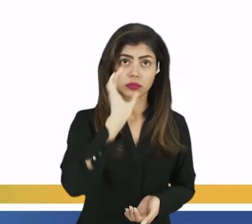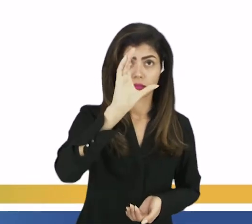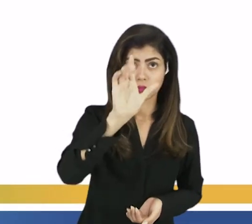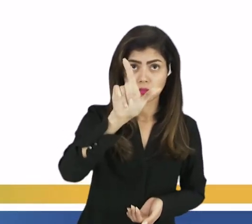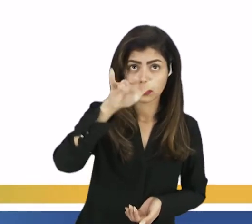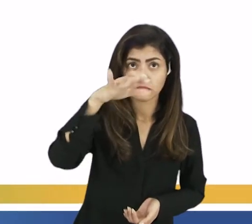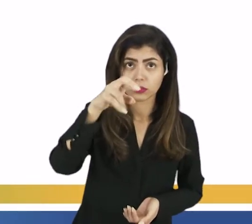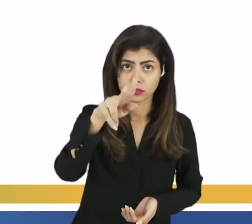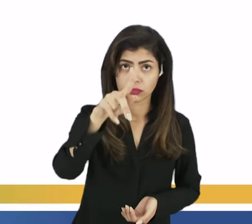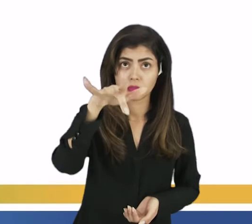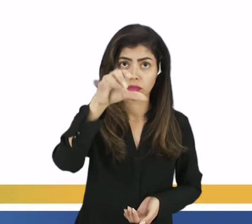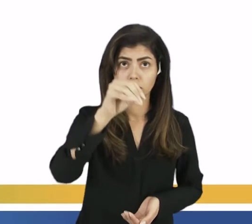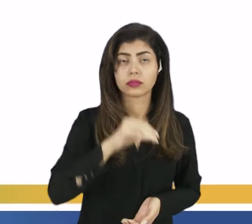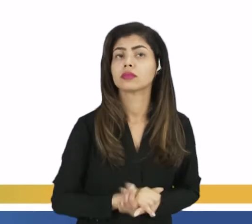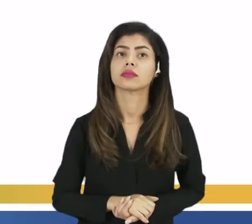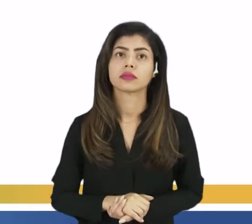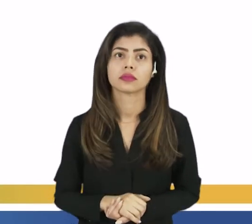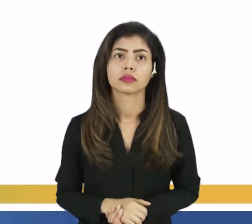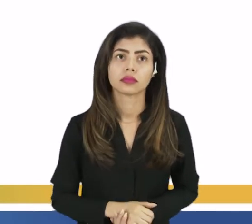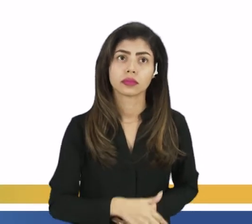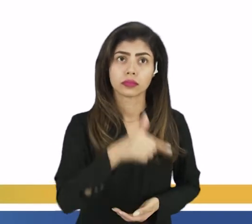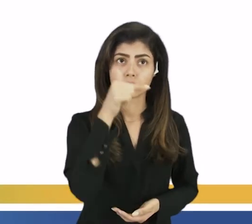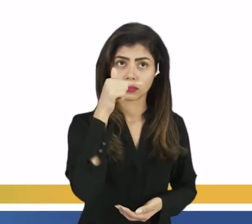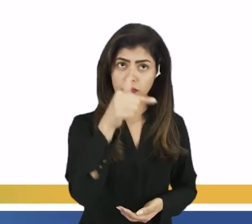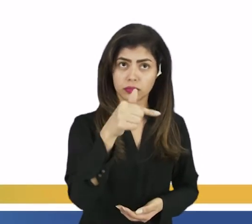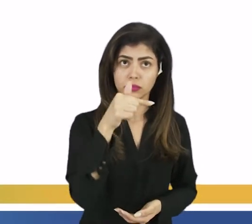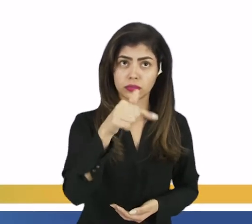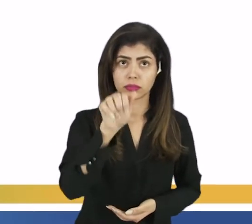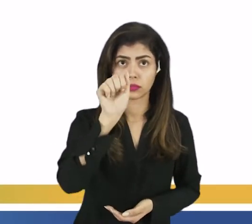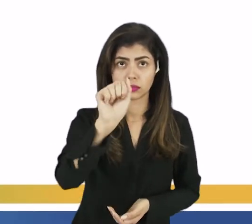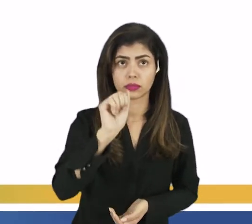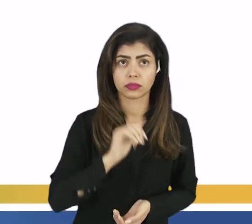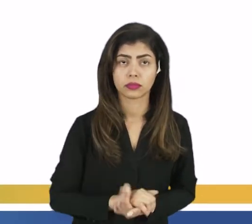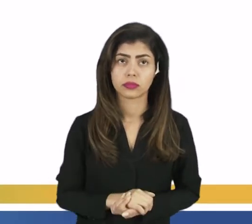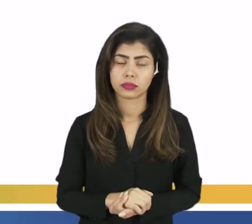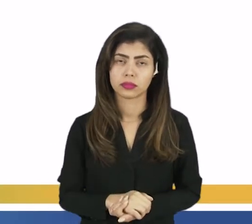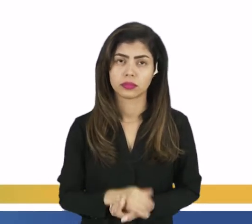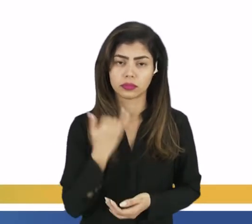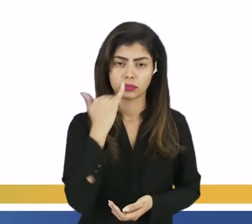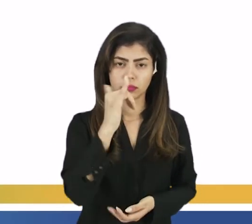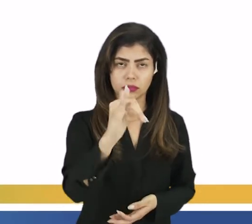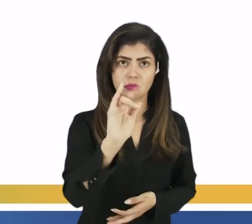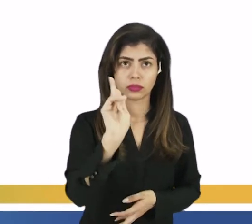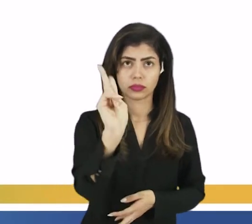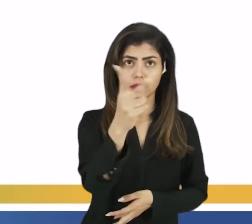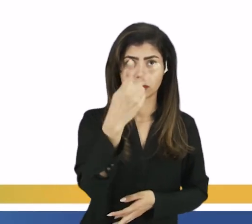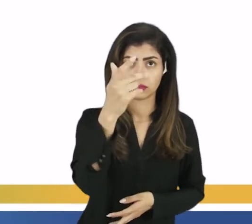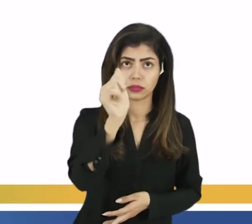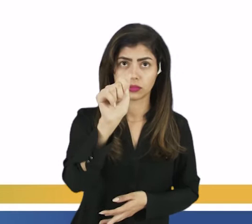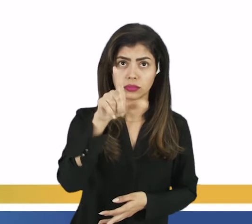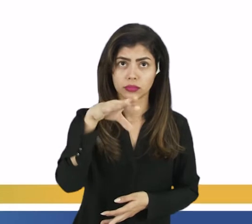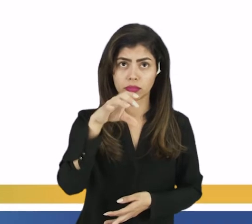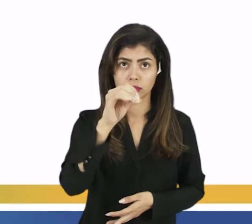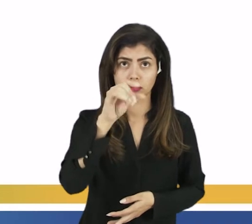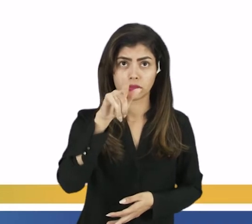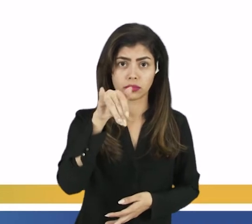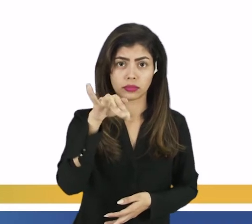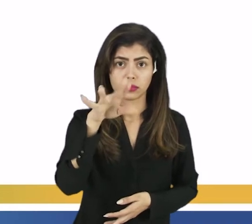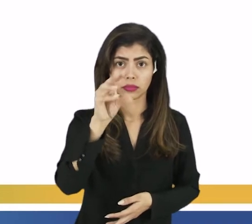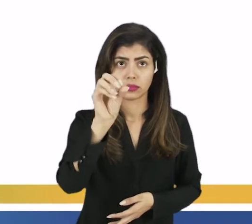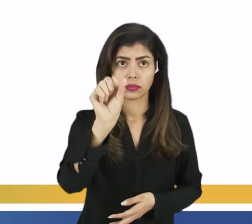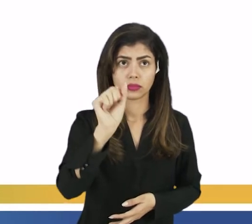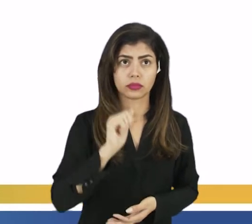o nome dela é calcogênios 7 a 7 elétrons na camada de valência nome da